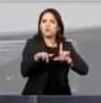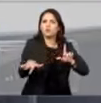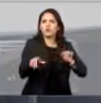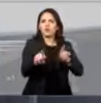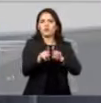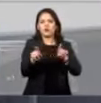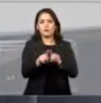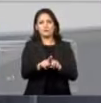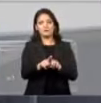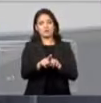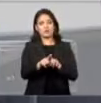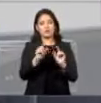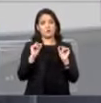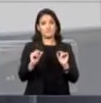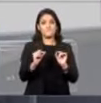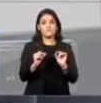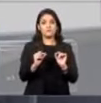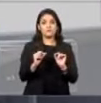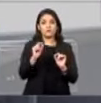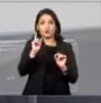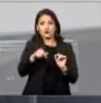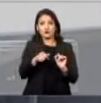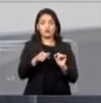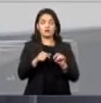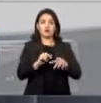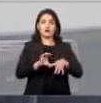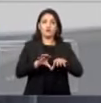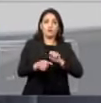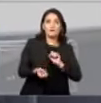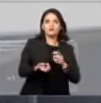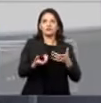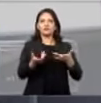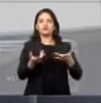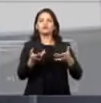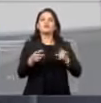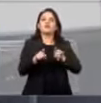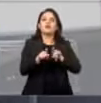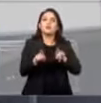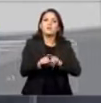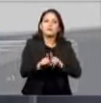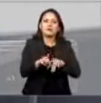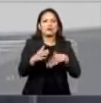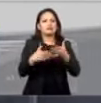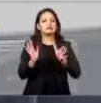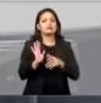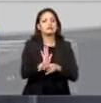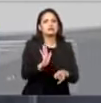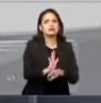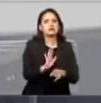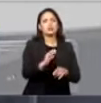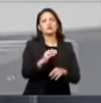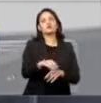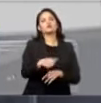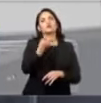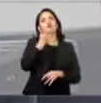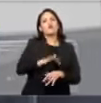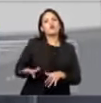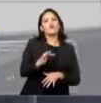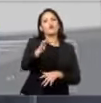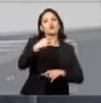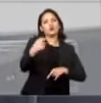cidadãos e cidadãs das novas e das novíssimas gerações que vêm por aí. O audiovisual é o grande veículo em massa